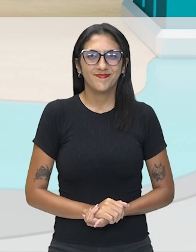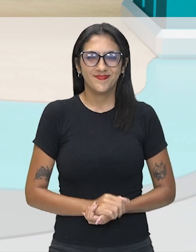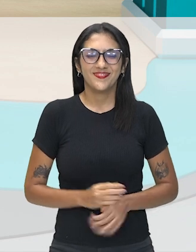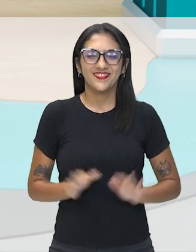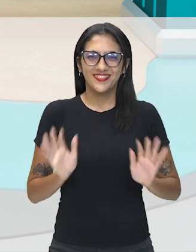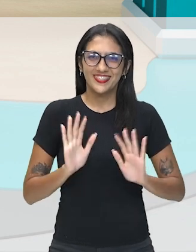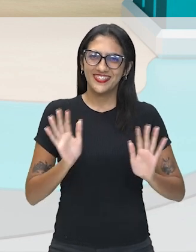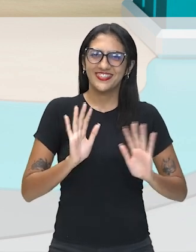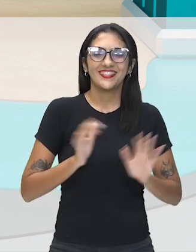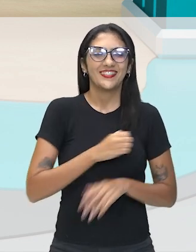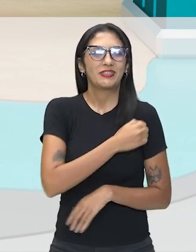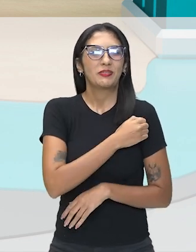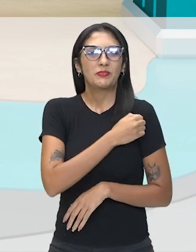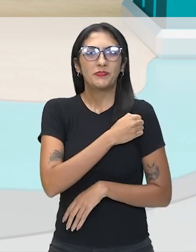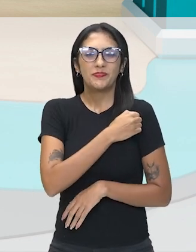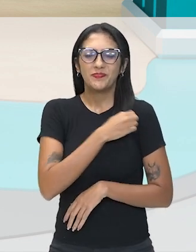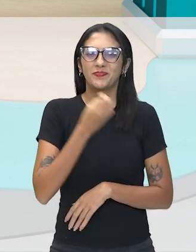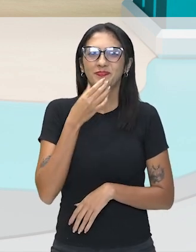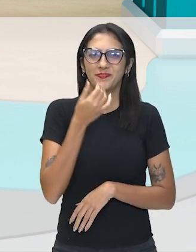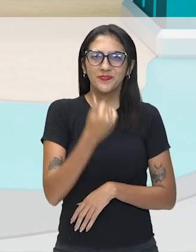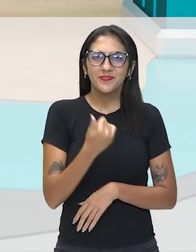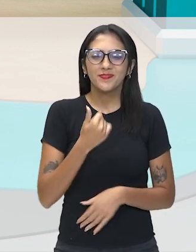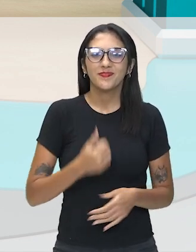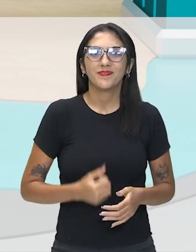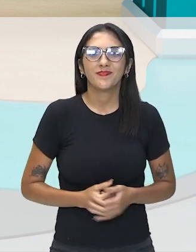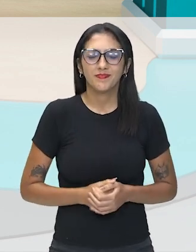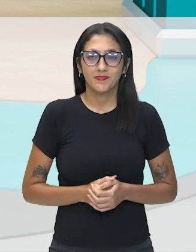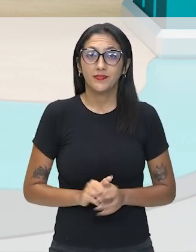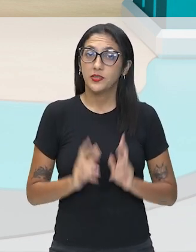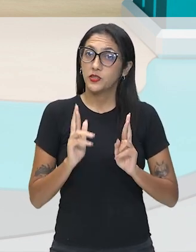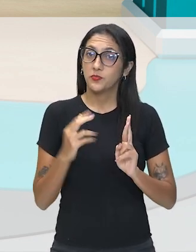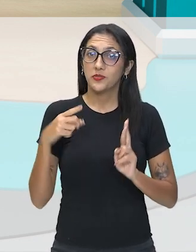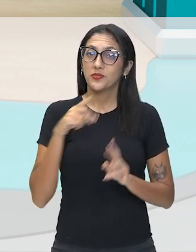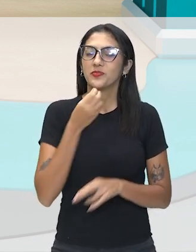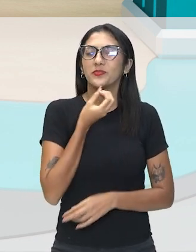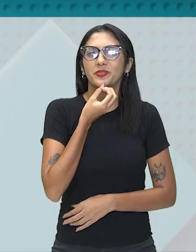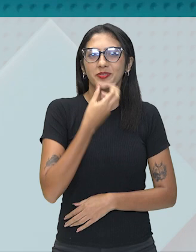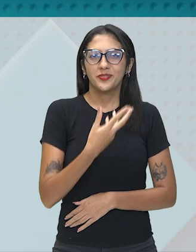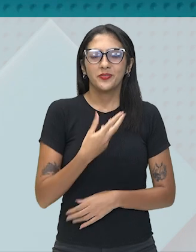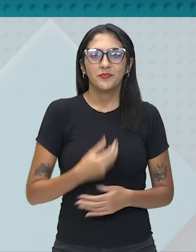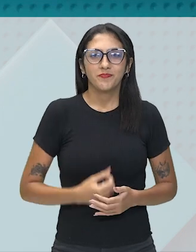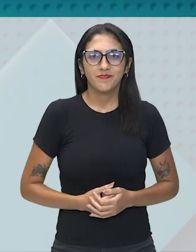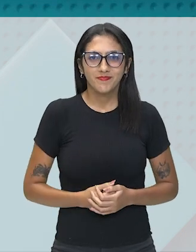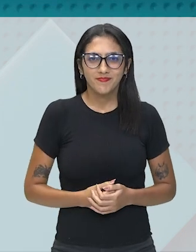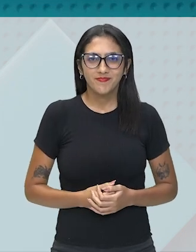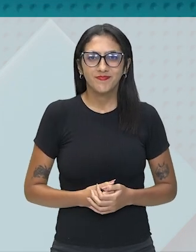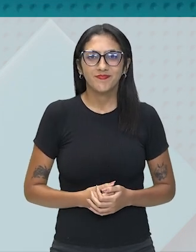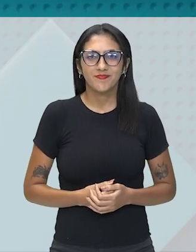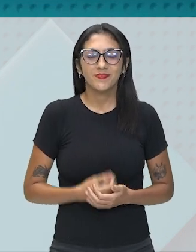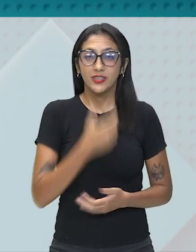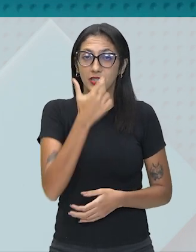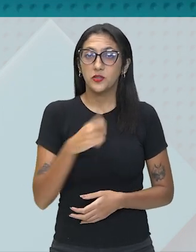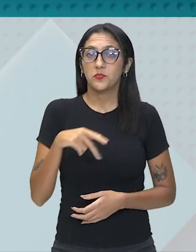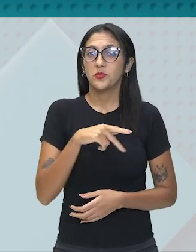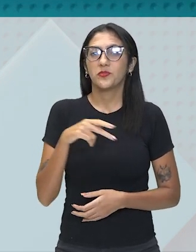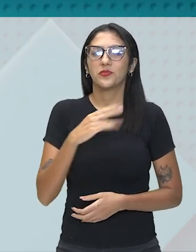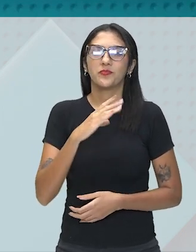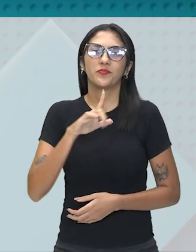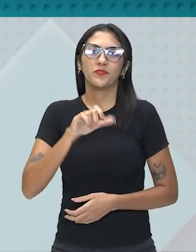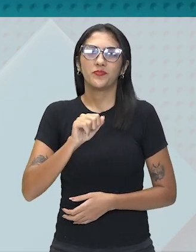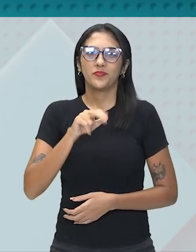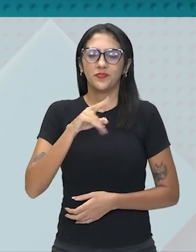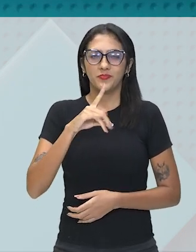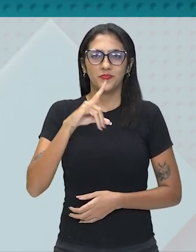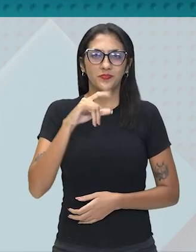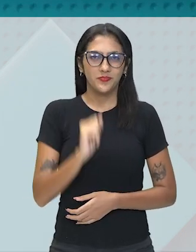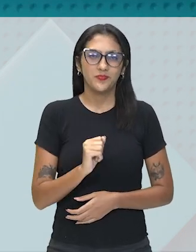WhatsApp. E aí, como estão? Espero que estejam todos bem. Here's Teacher Cláudia Borges e